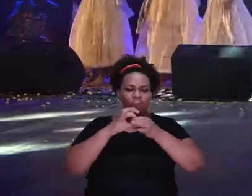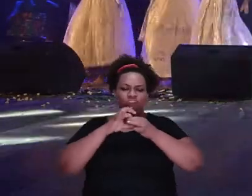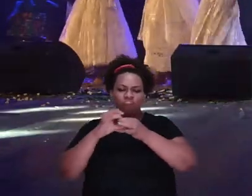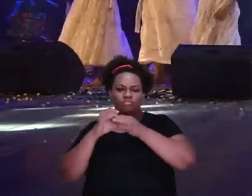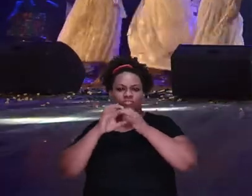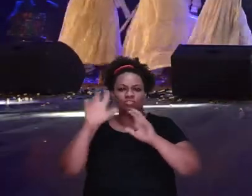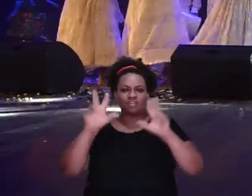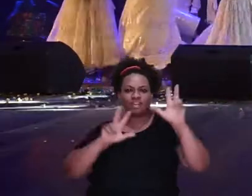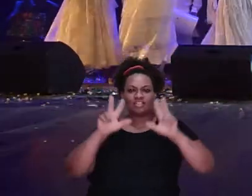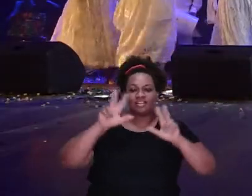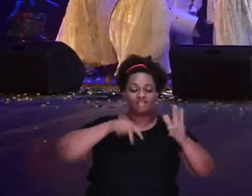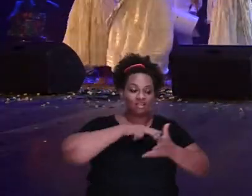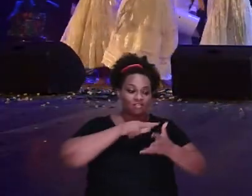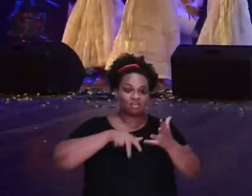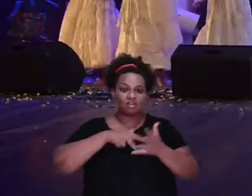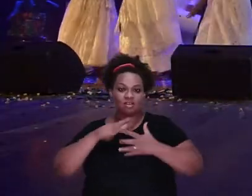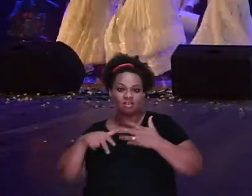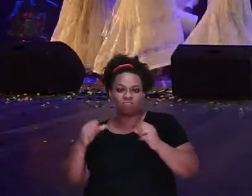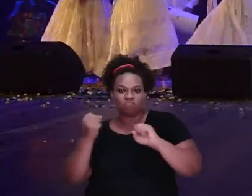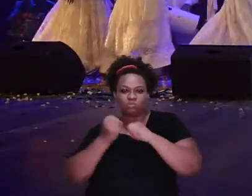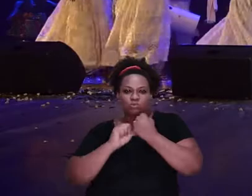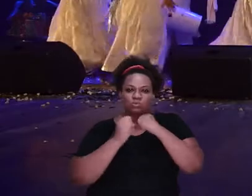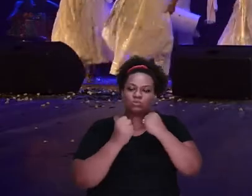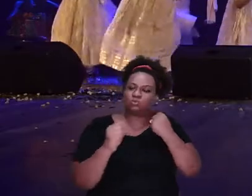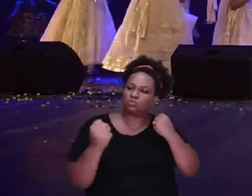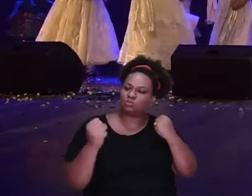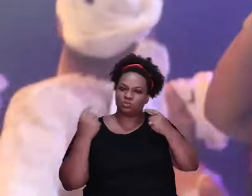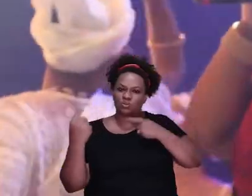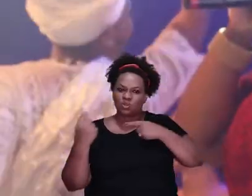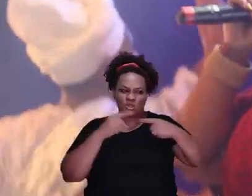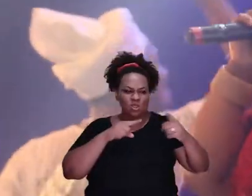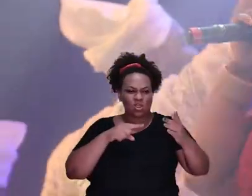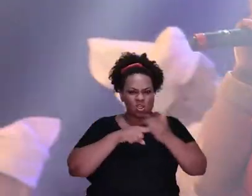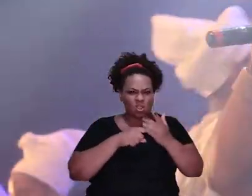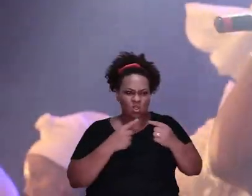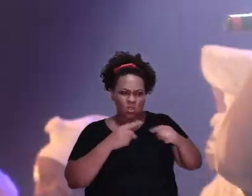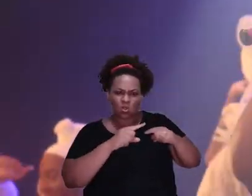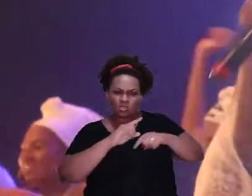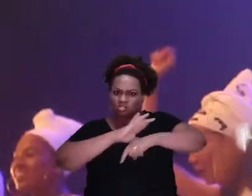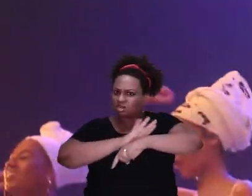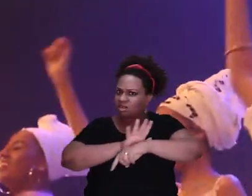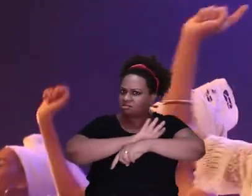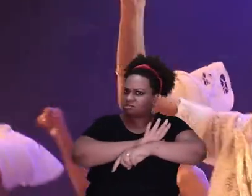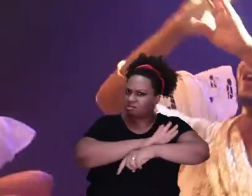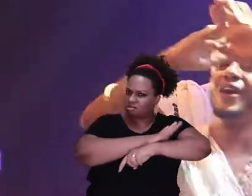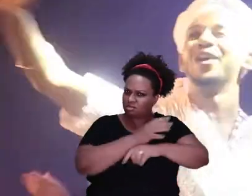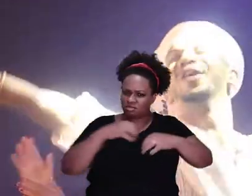também sabendo levou na hora e de desse carnaval esse e colocar nada no Diário racismo